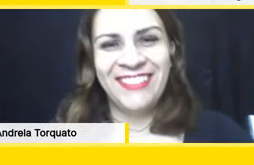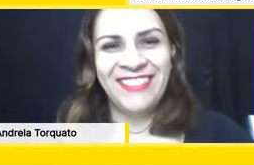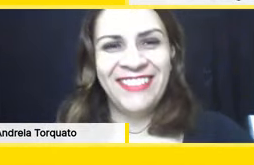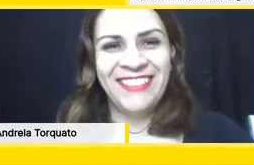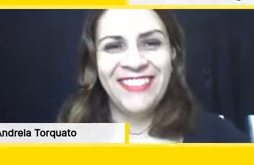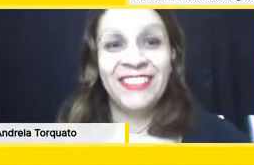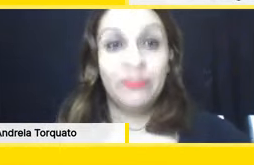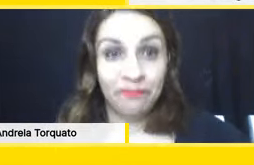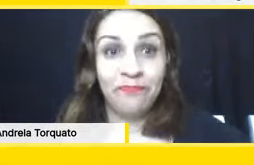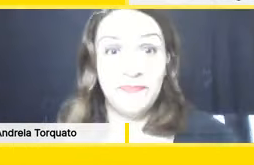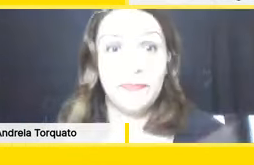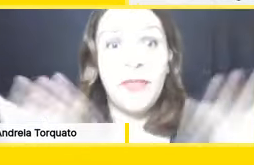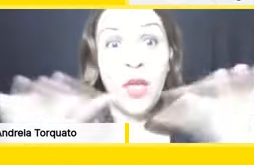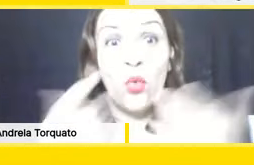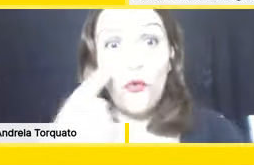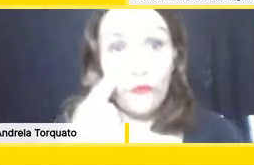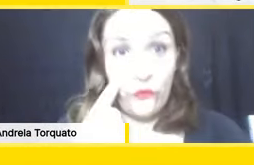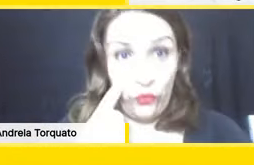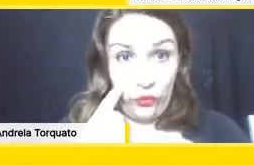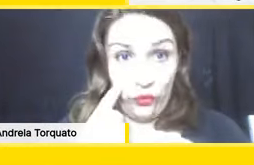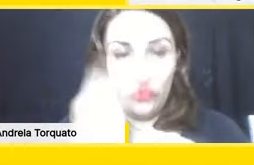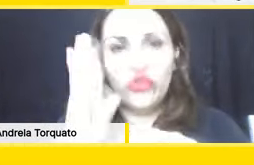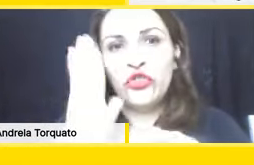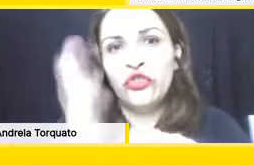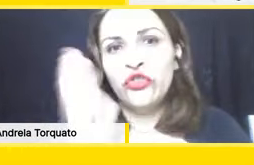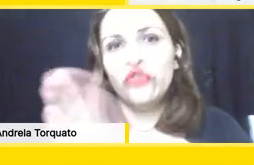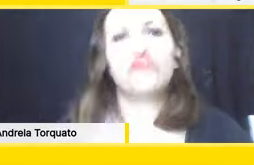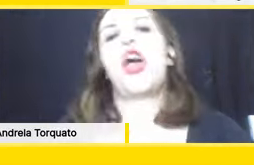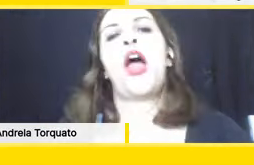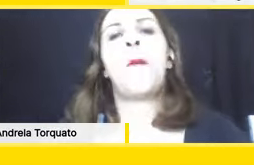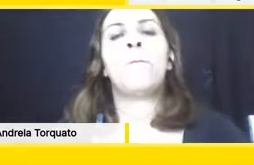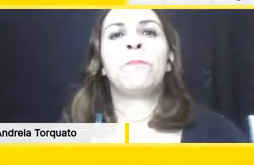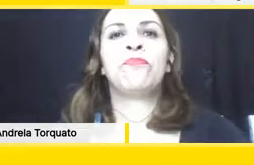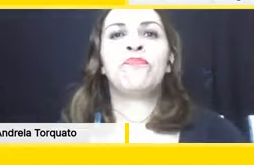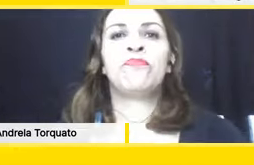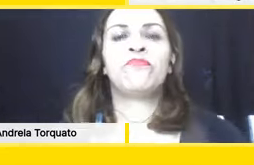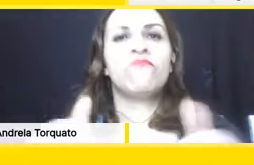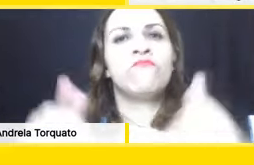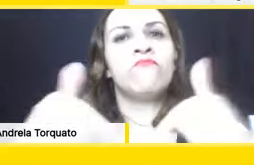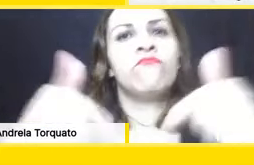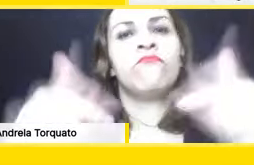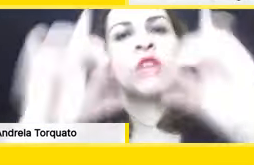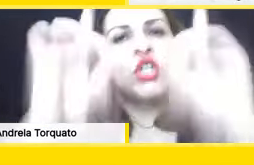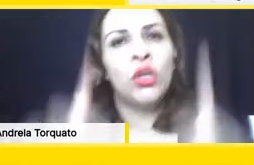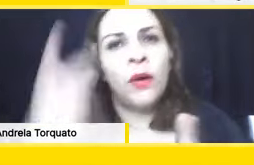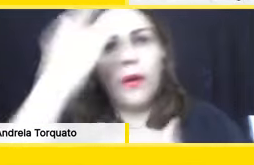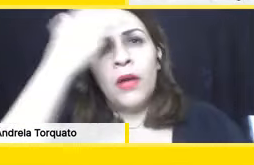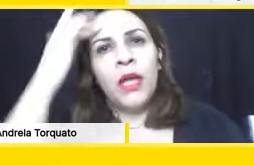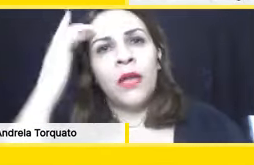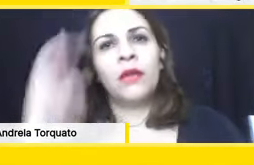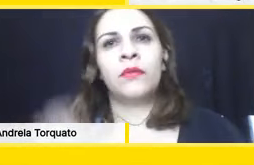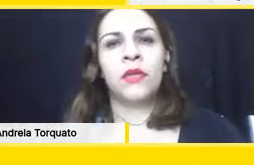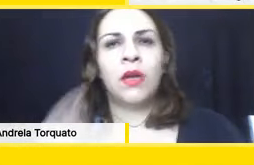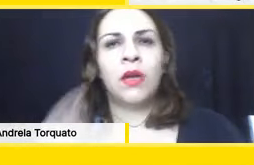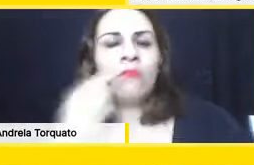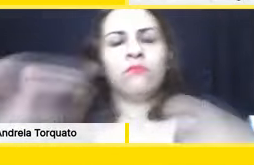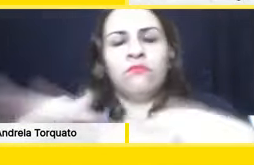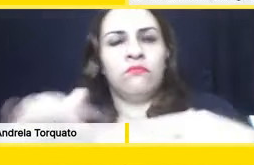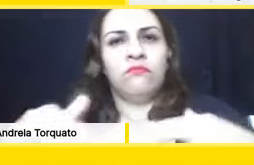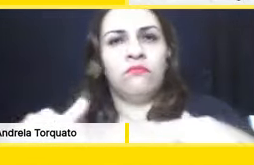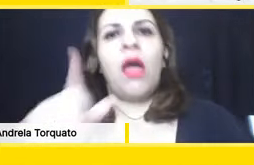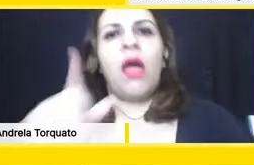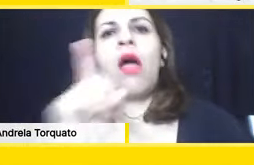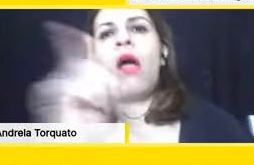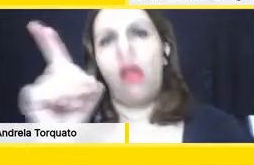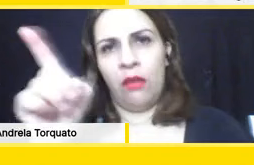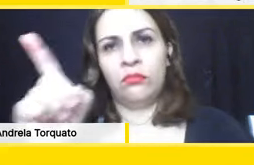Agora, nós vimos também que o senhor foi presidente da Comissão de Defesa dos Direitos da Pessoa com Epilepsia, lá na E